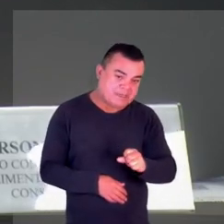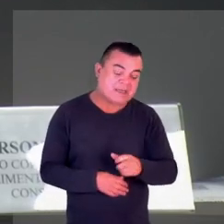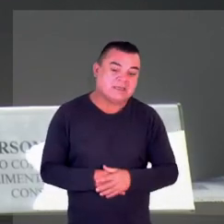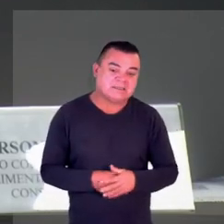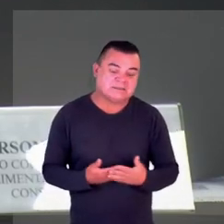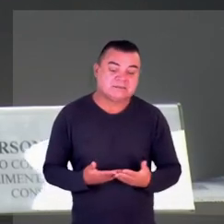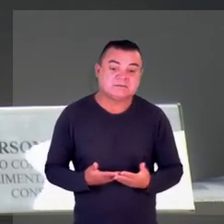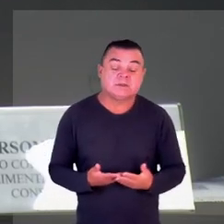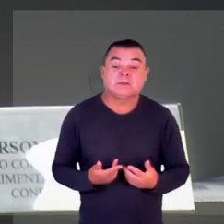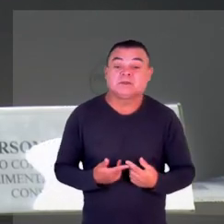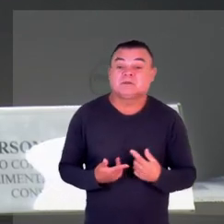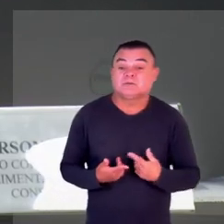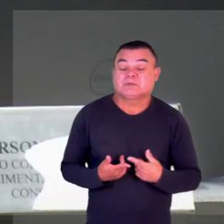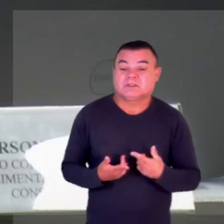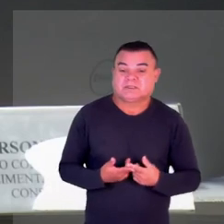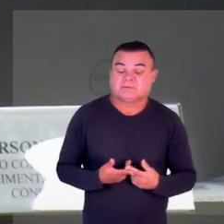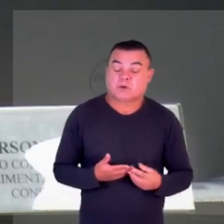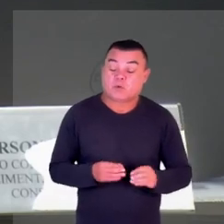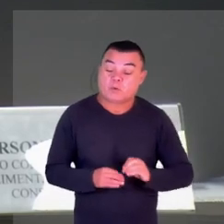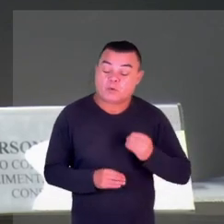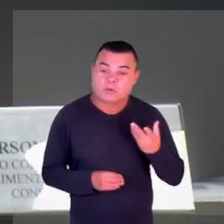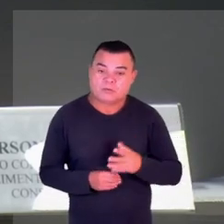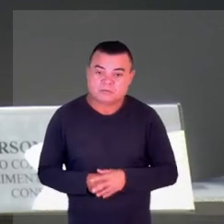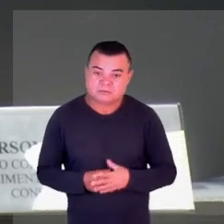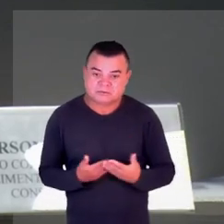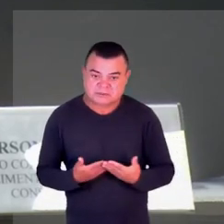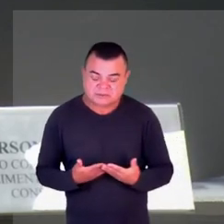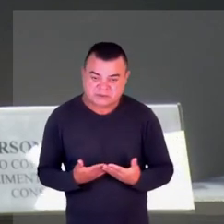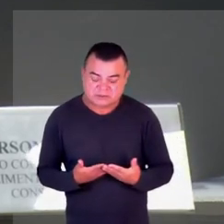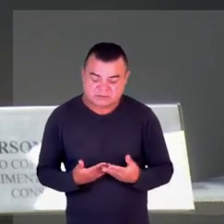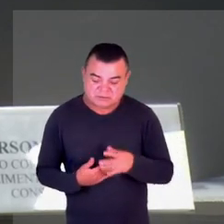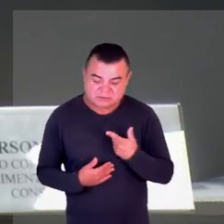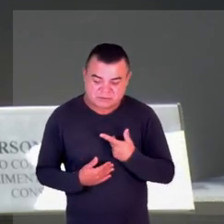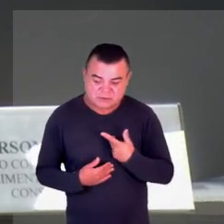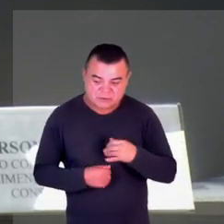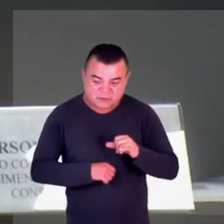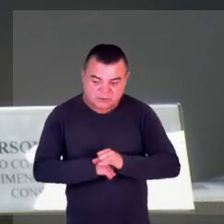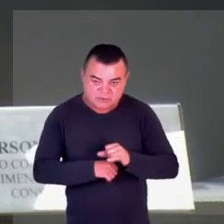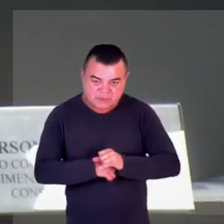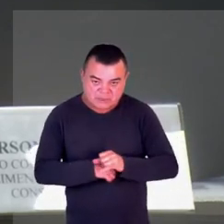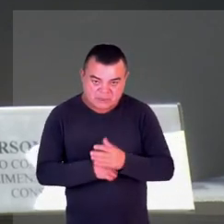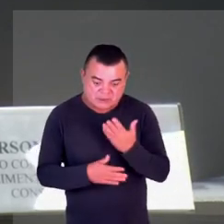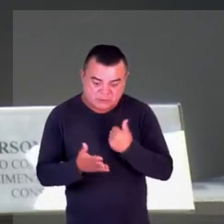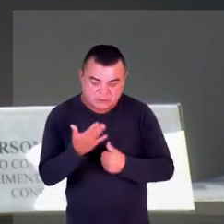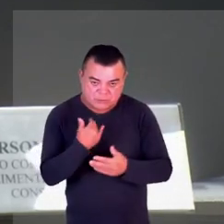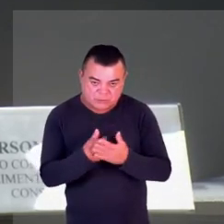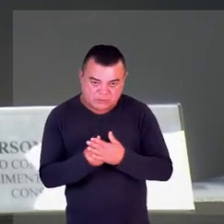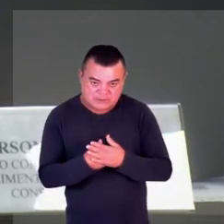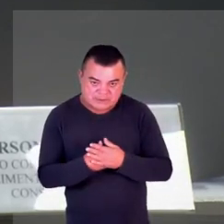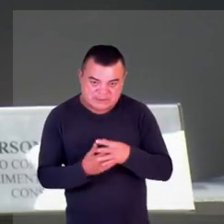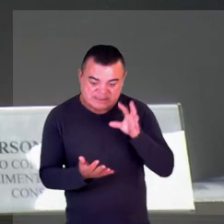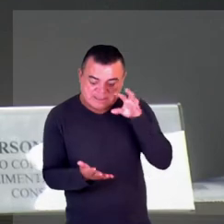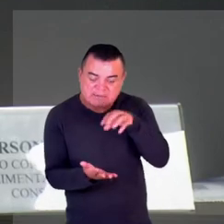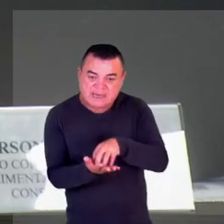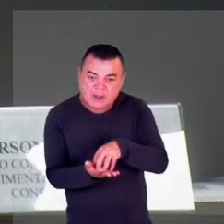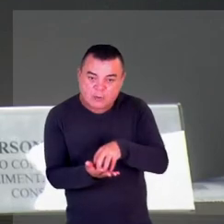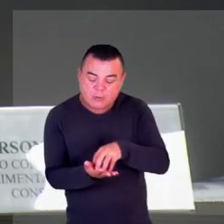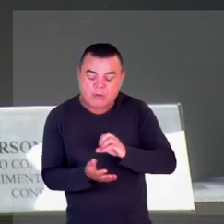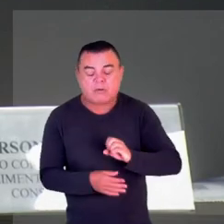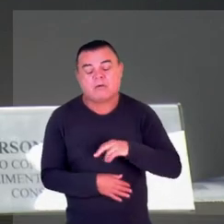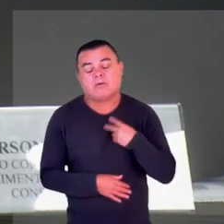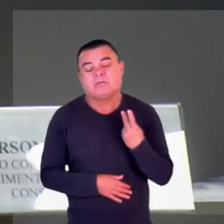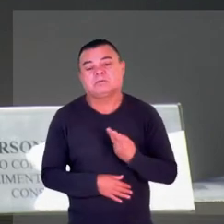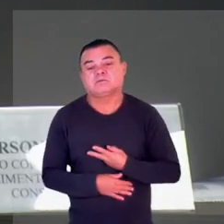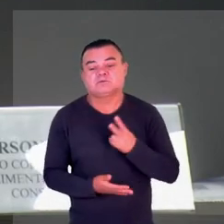gente coloca o alimento como algo central e não trivial ou vamos continuar e convivendo